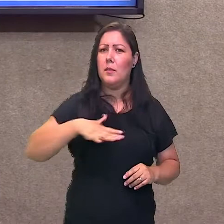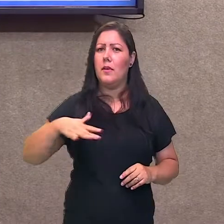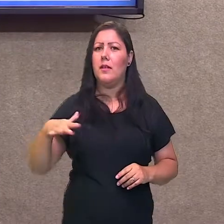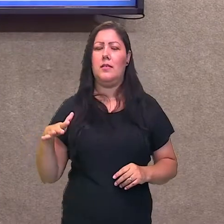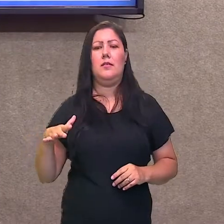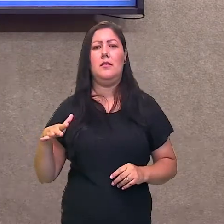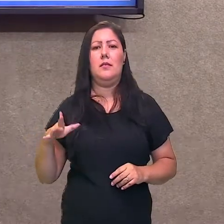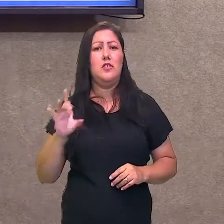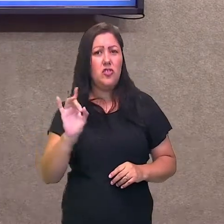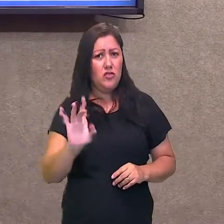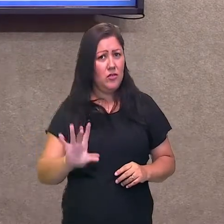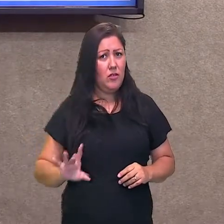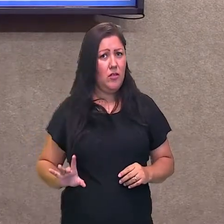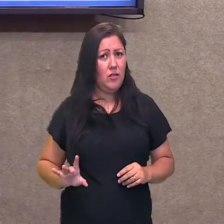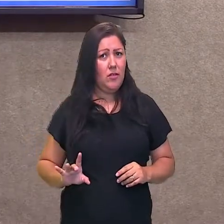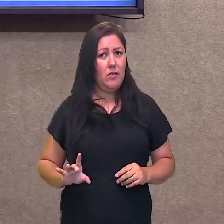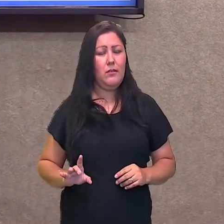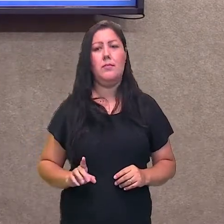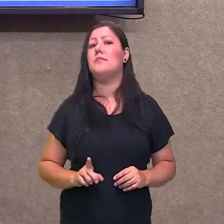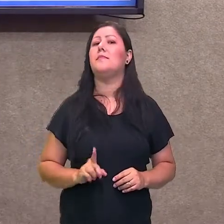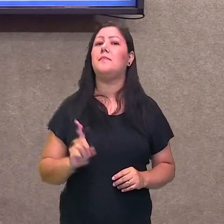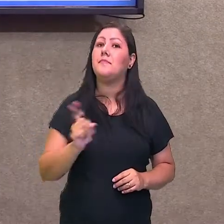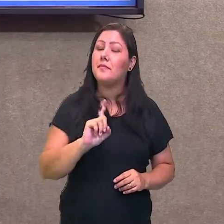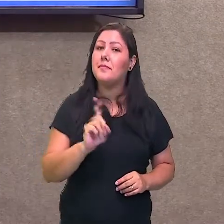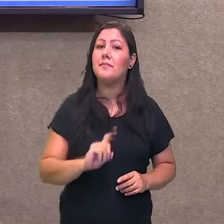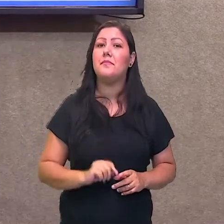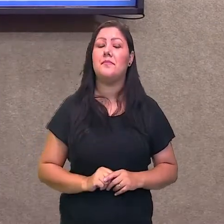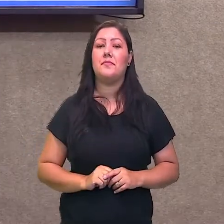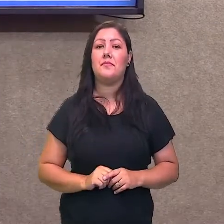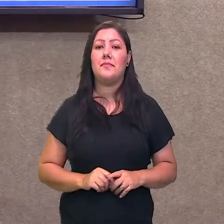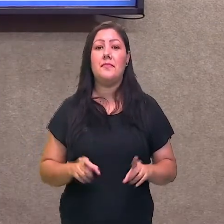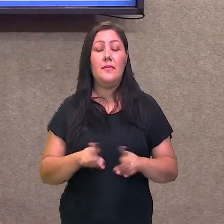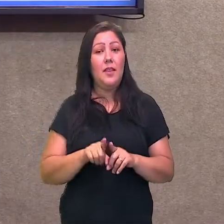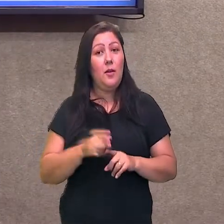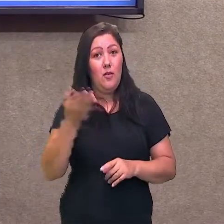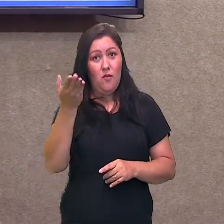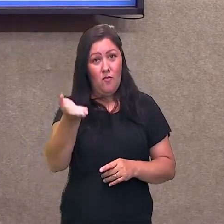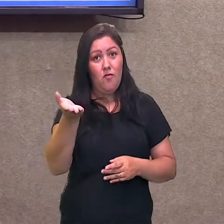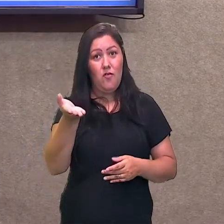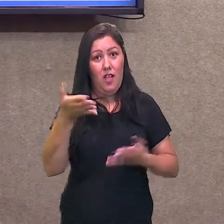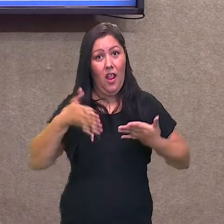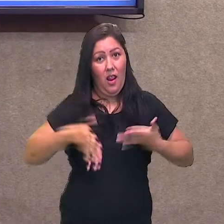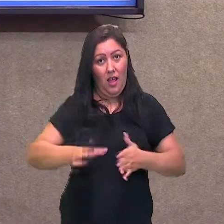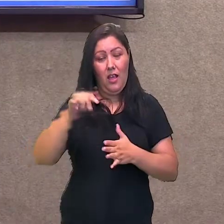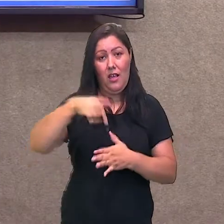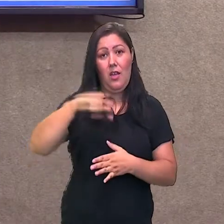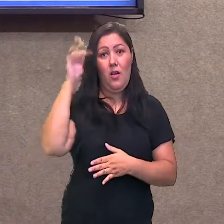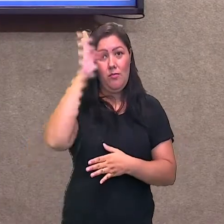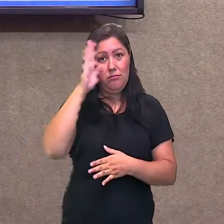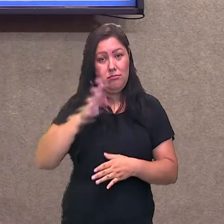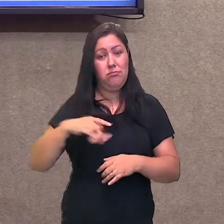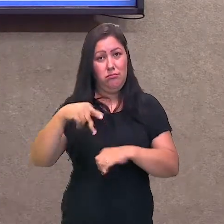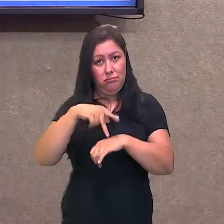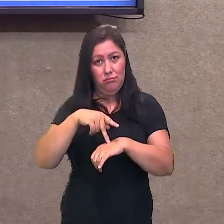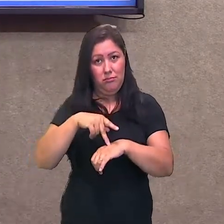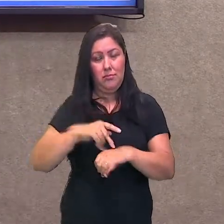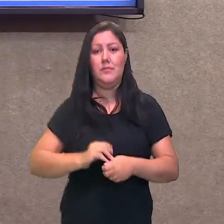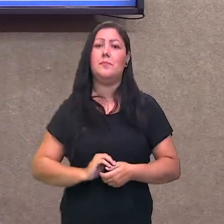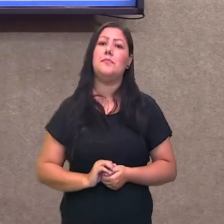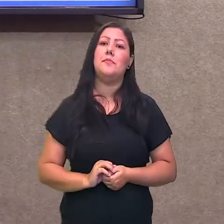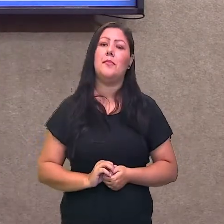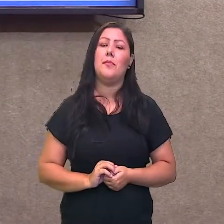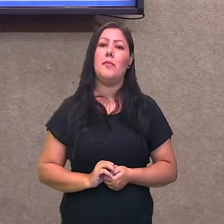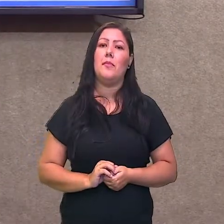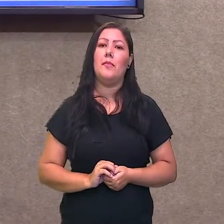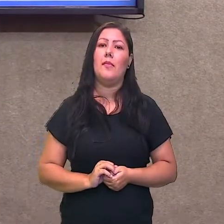Você, sendo brasileiro, se você colocar alguém lá do Rio Grande